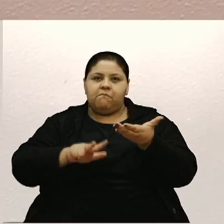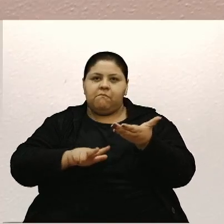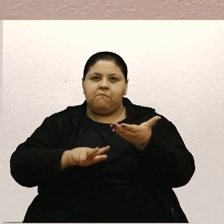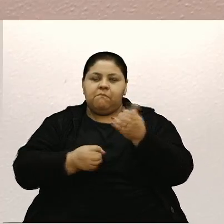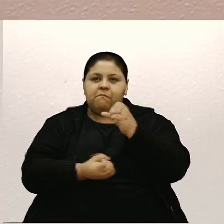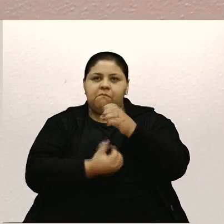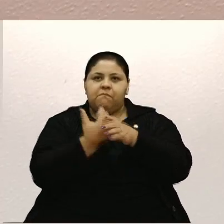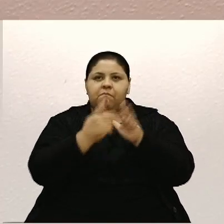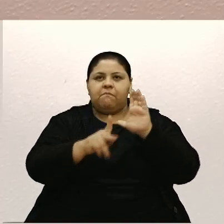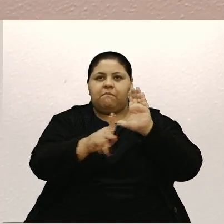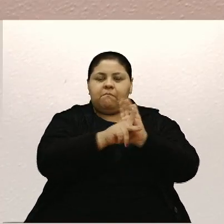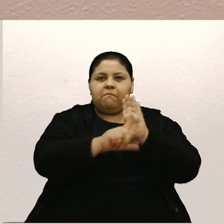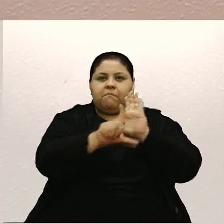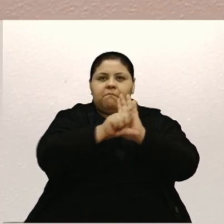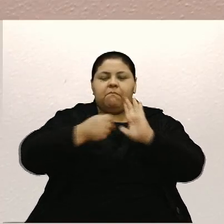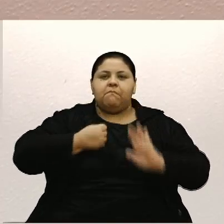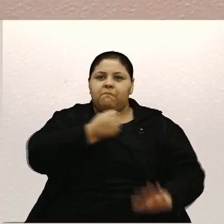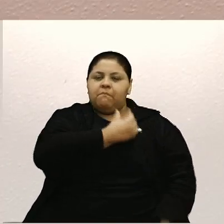projeto de lei número